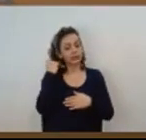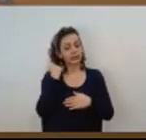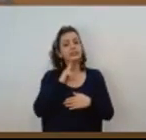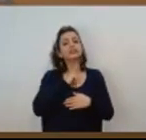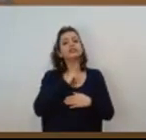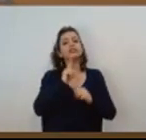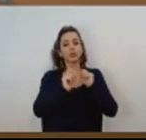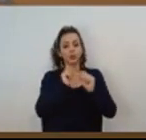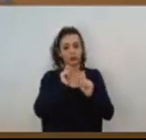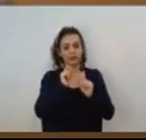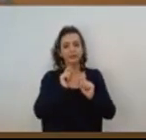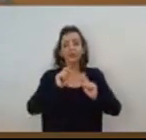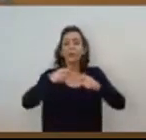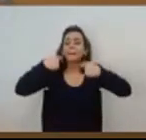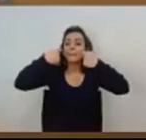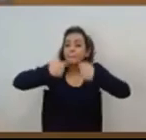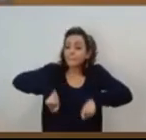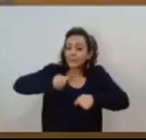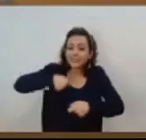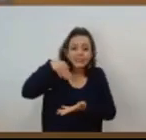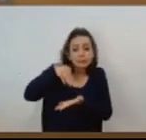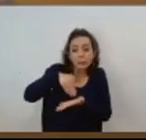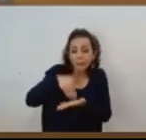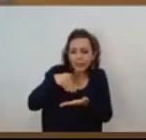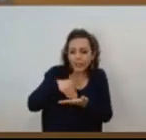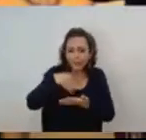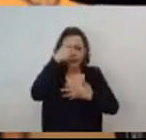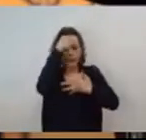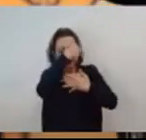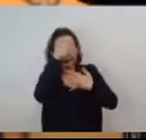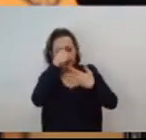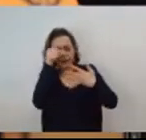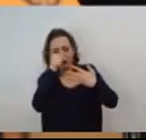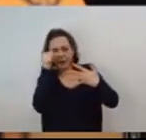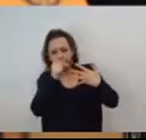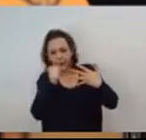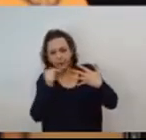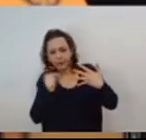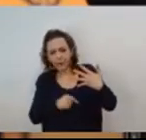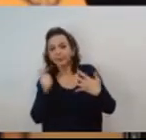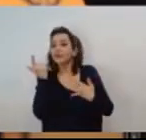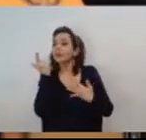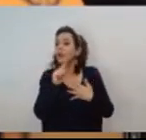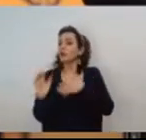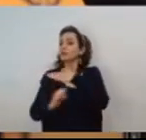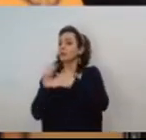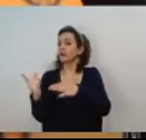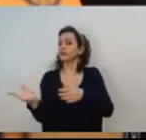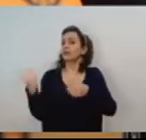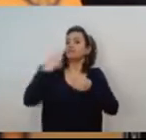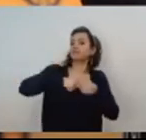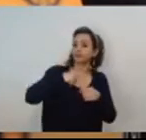requisitos mínimos para uma empresa ser fornecedor do Carrefour essa lista ela foi adequada ela foi